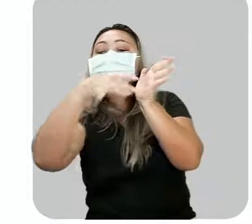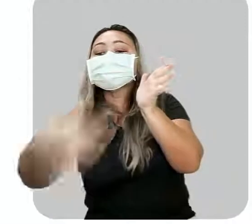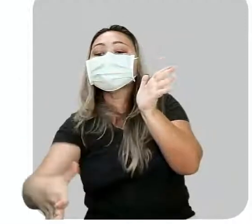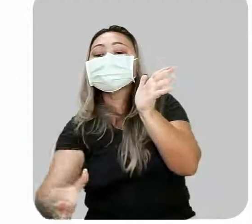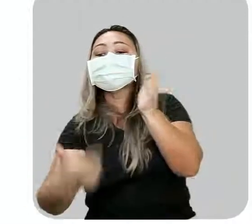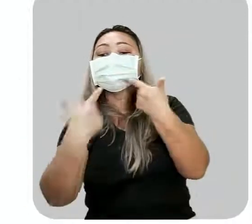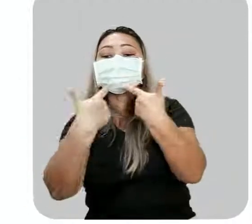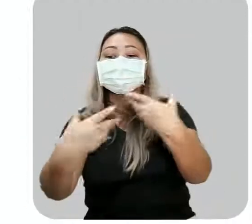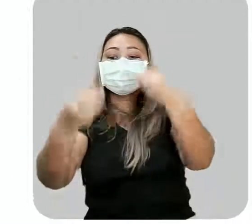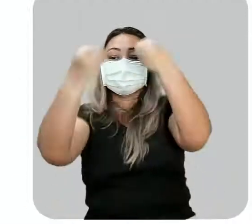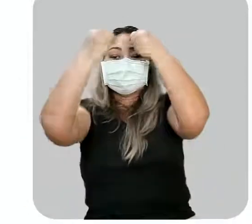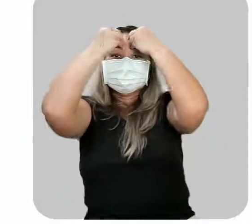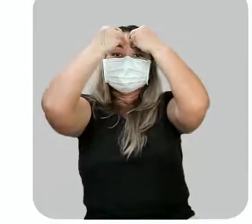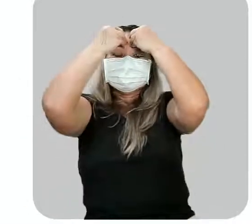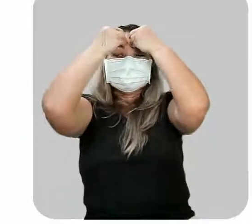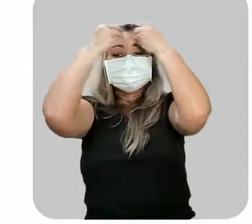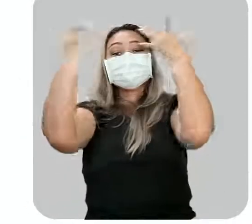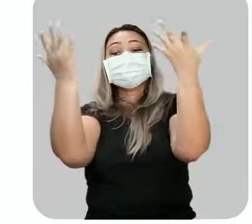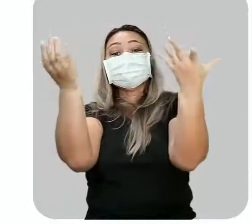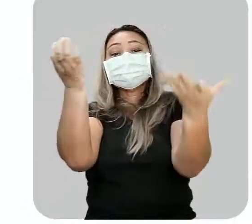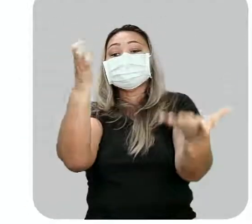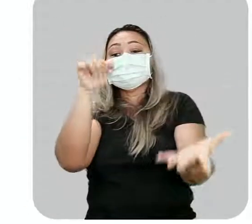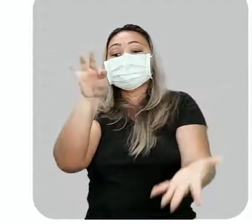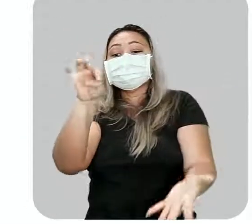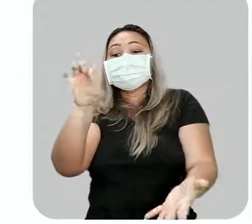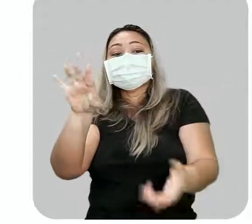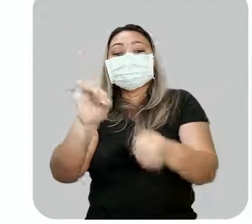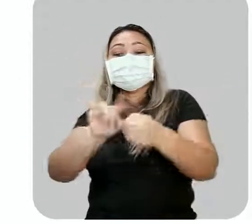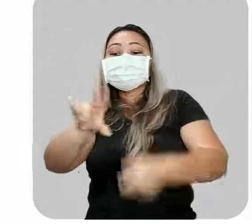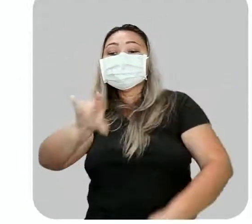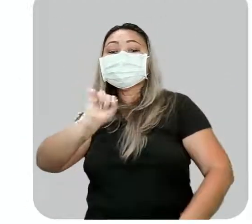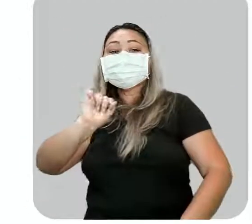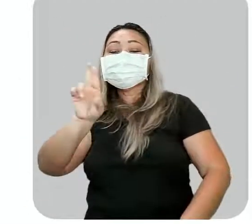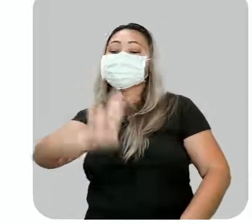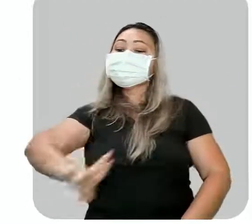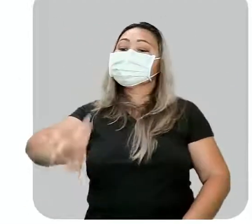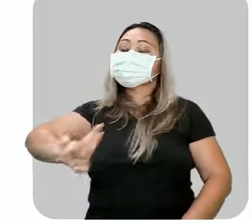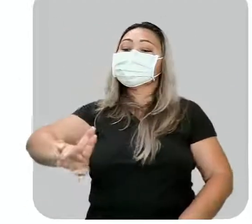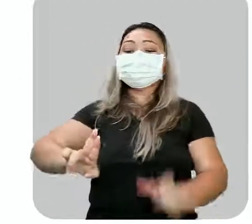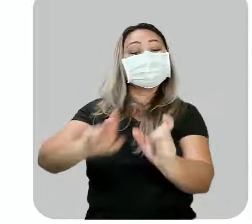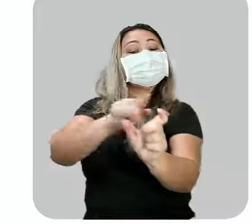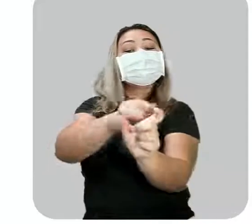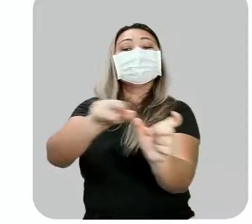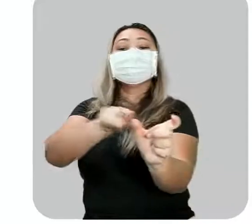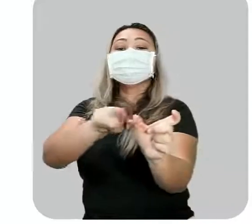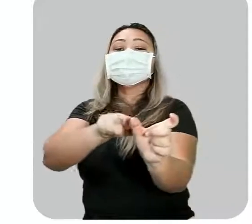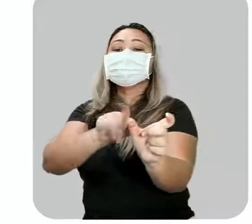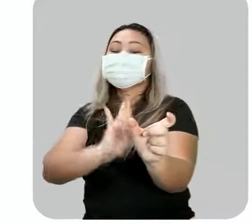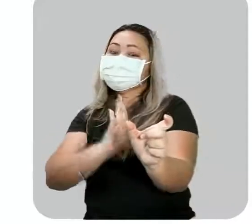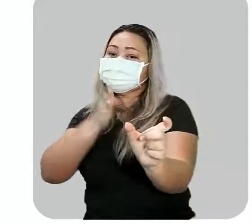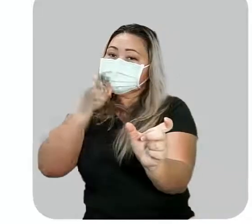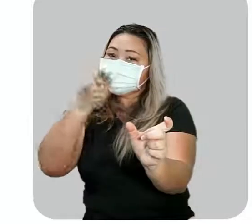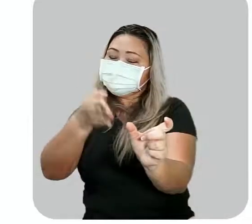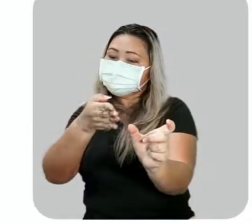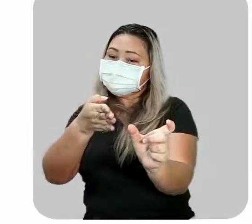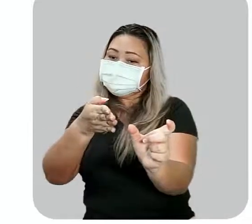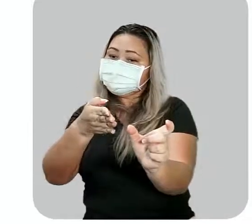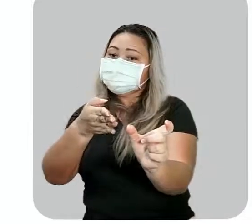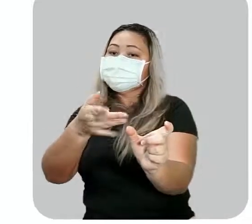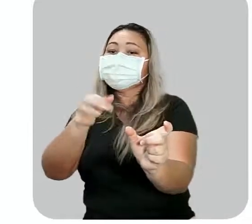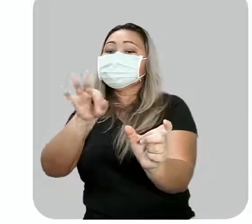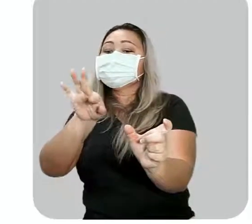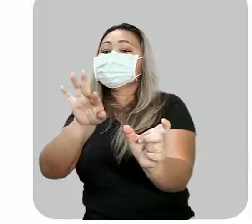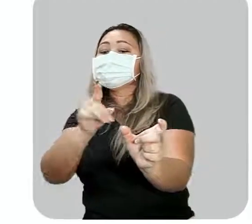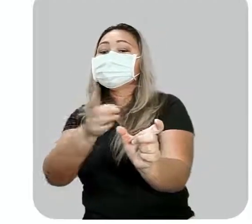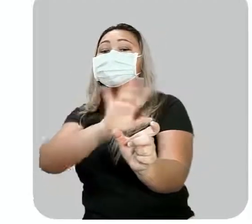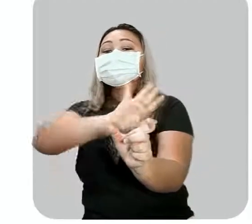Figuras de linguagem ou estilo são a forma de utilizar as palavras em sentido conotativo,